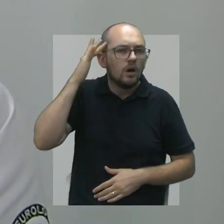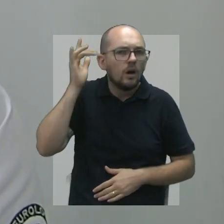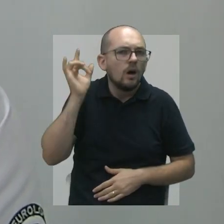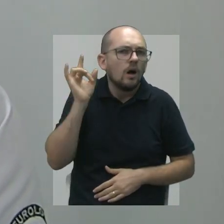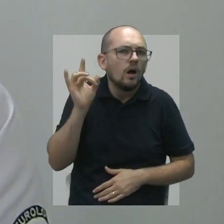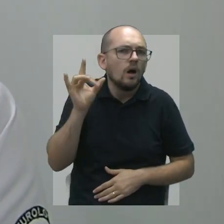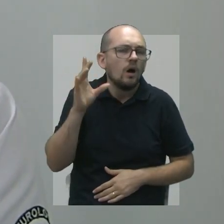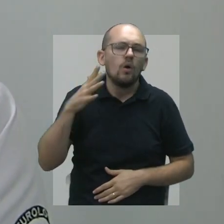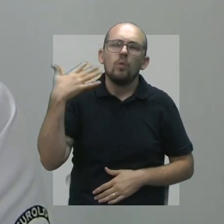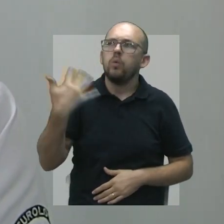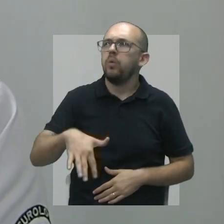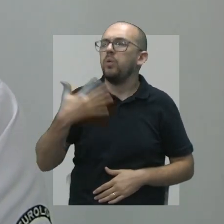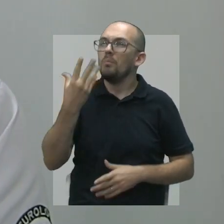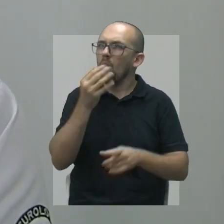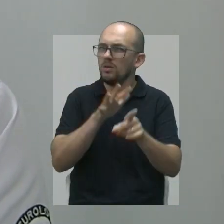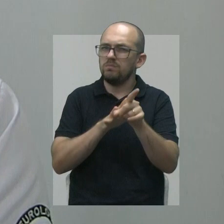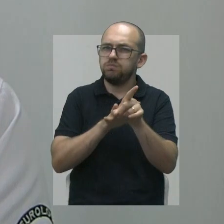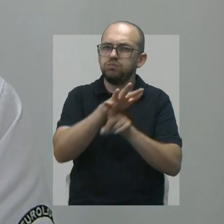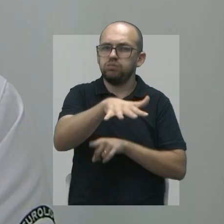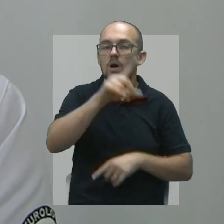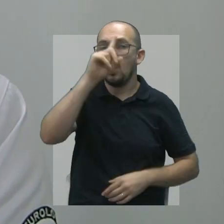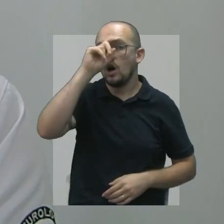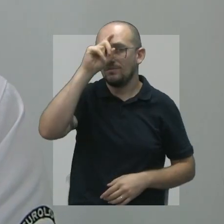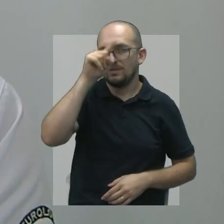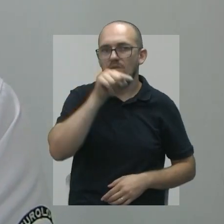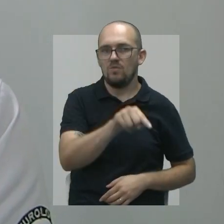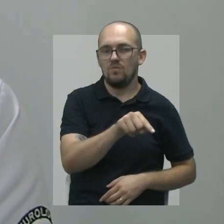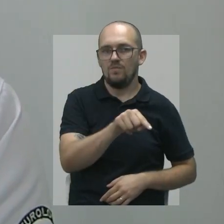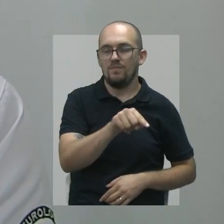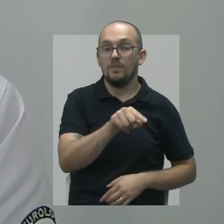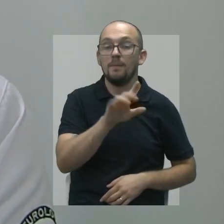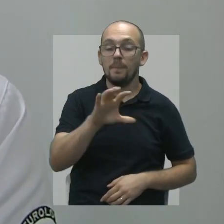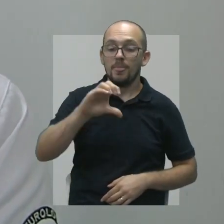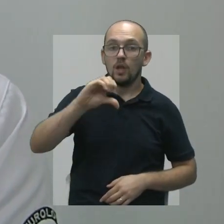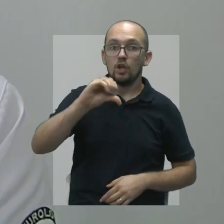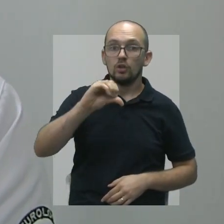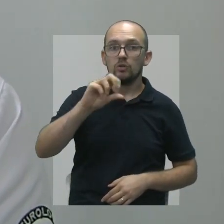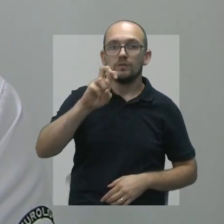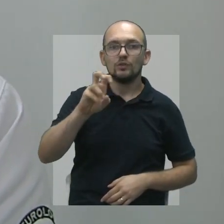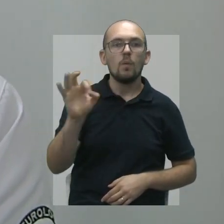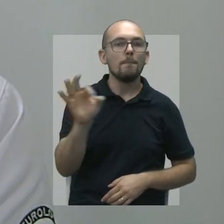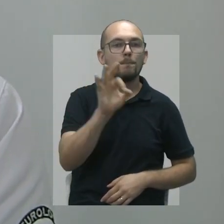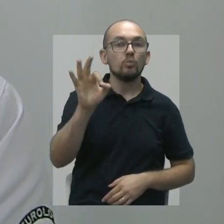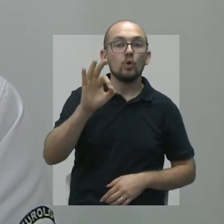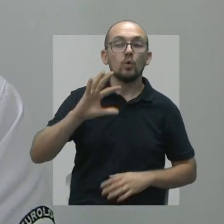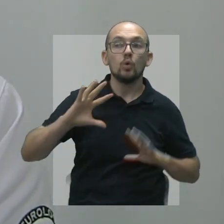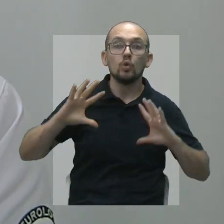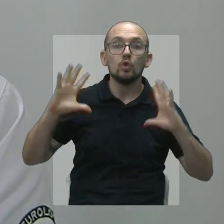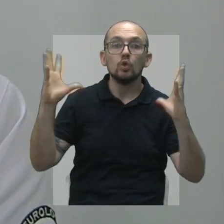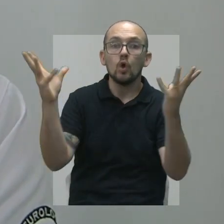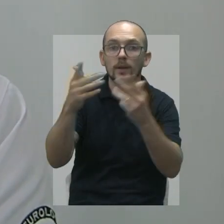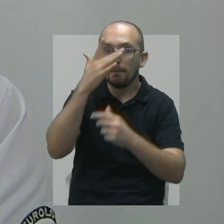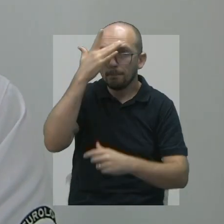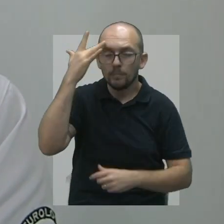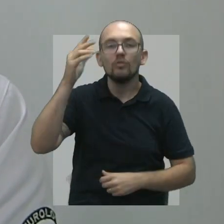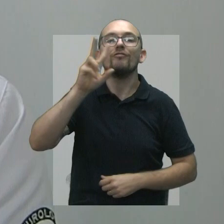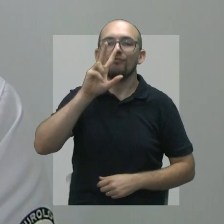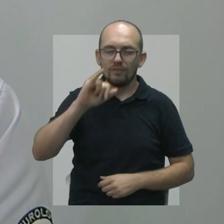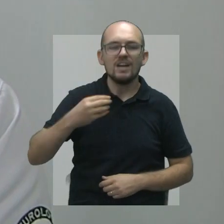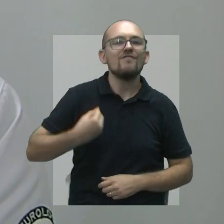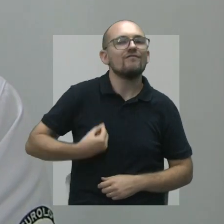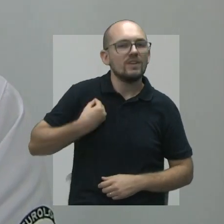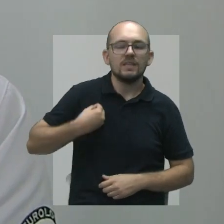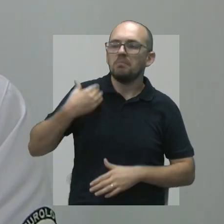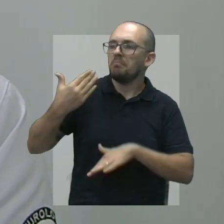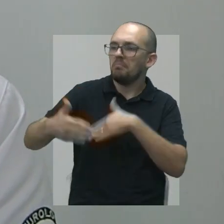ao serviço de saúde. Cerca de 95% de todas as pessoas vão ter dor de cabeça pelo menos uma vez na